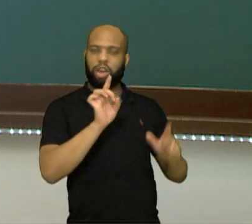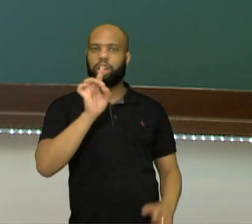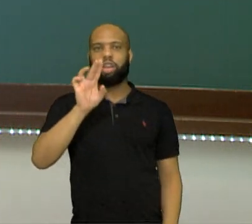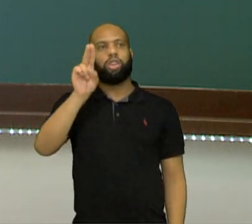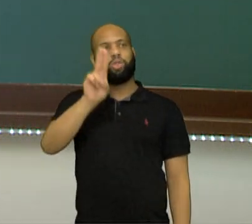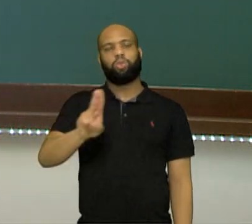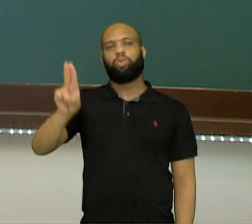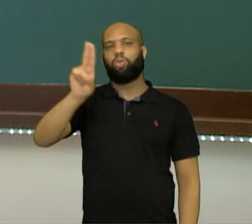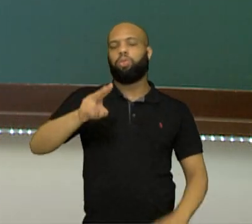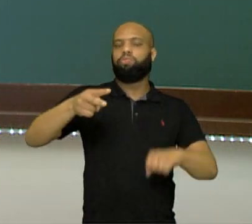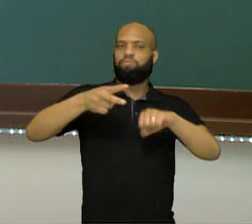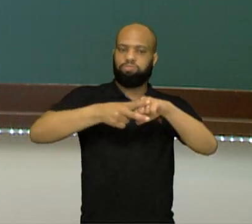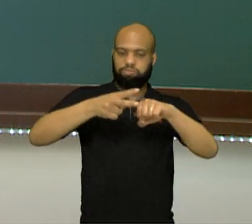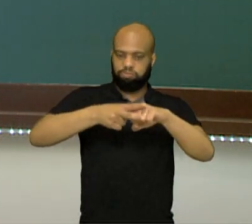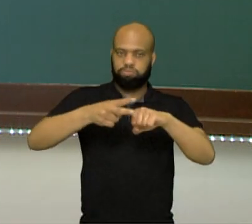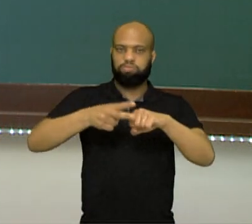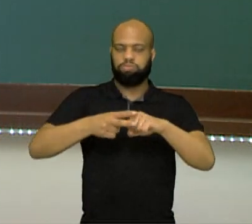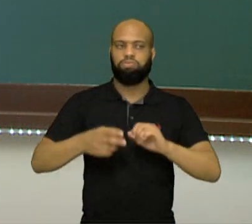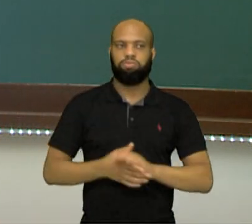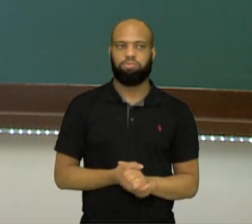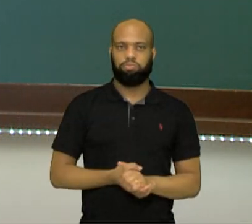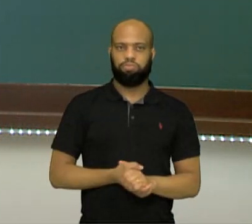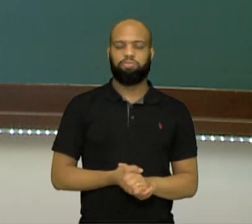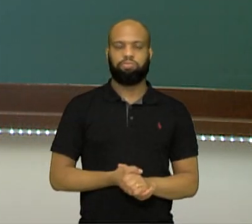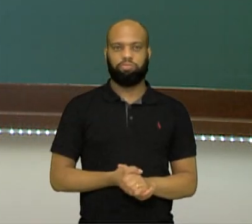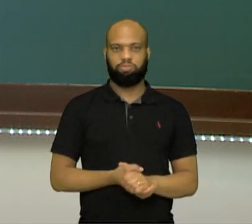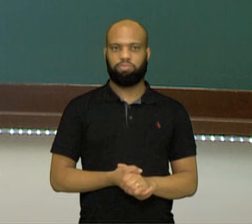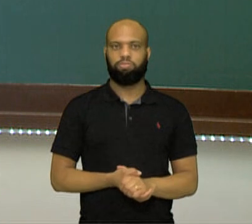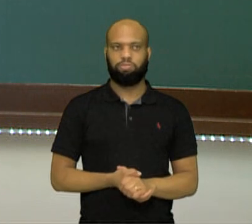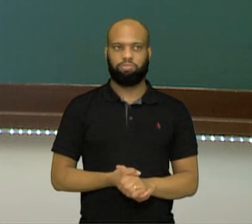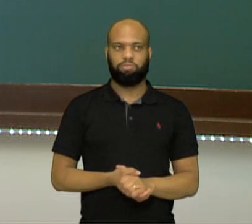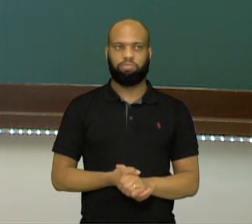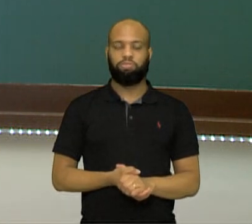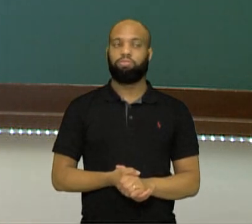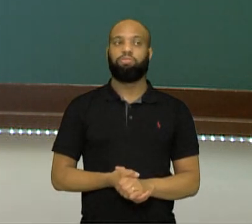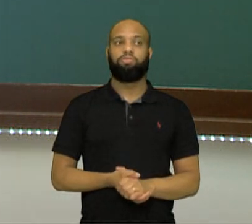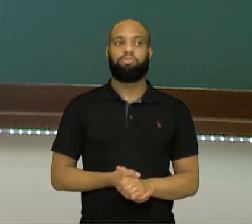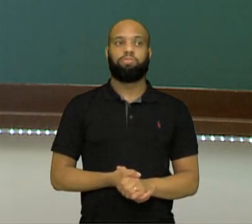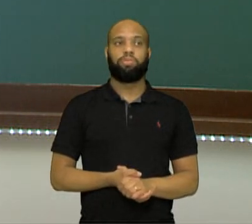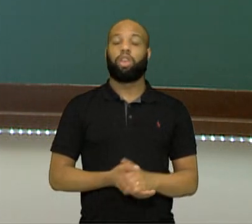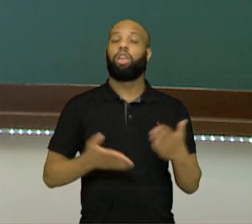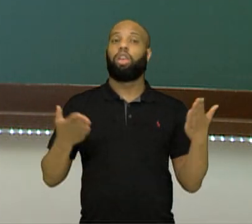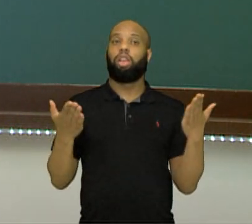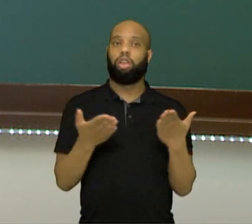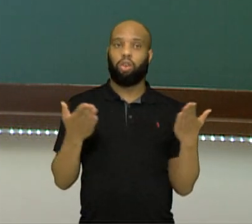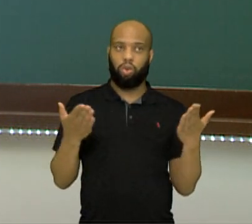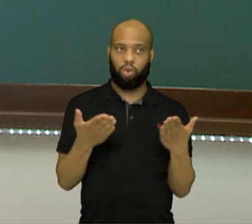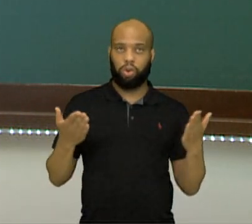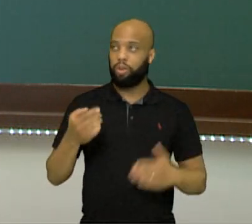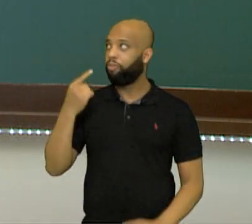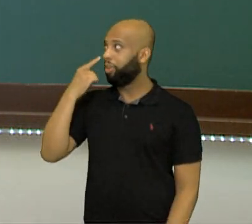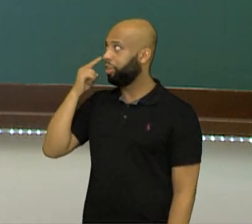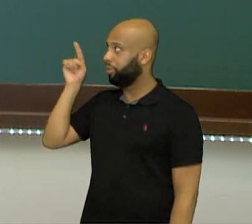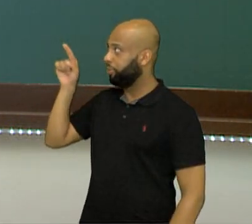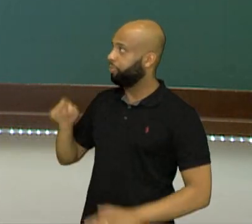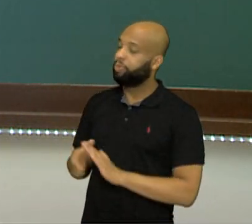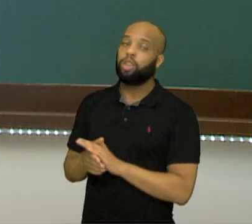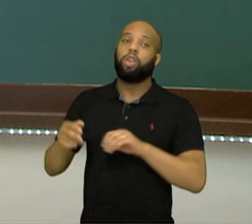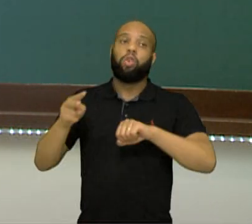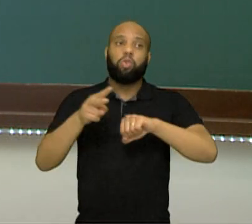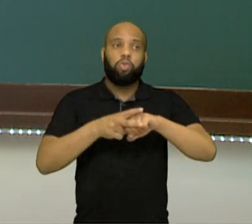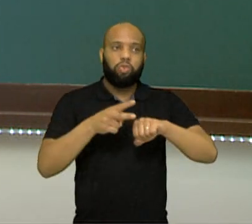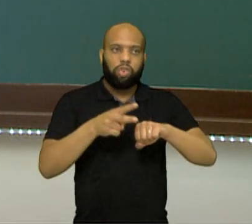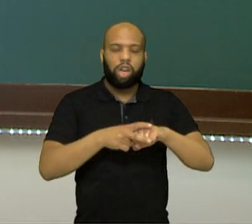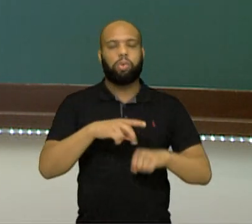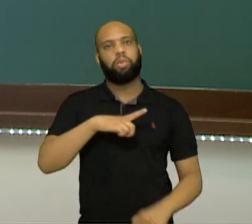todos os enunciados são construídos ao redor de verbos, todos. O verbo, ele tem toda essa potência dentro da